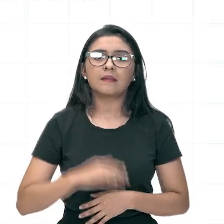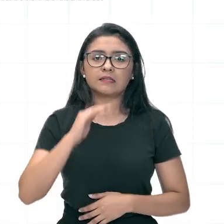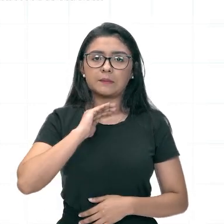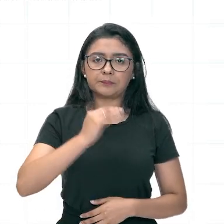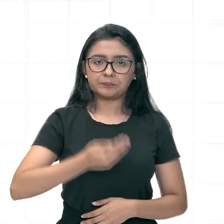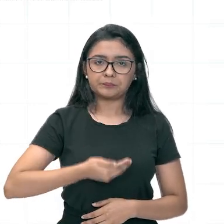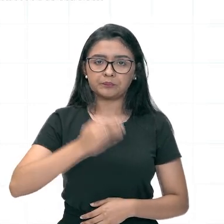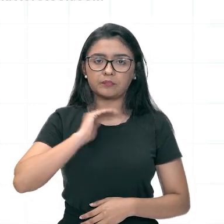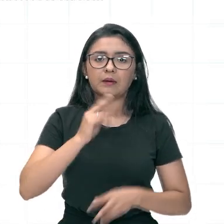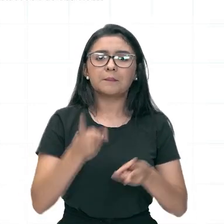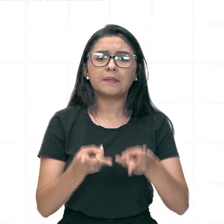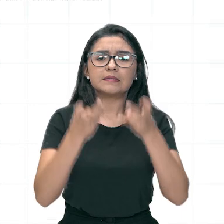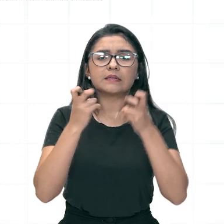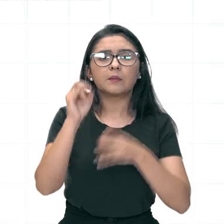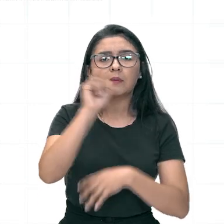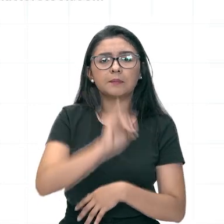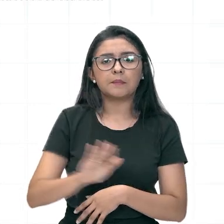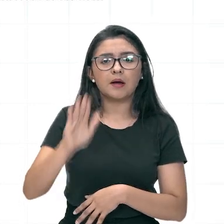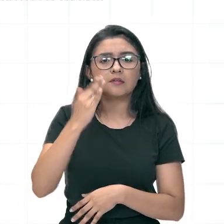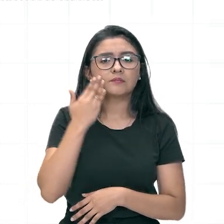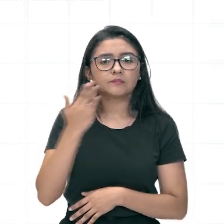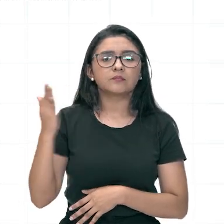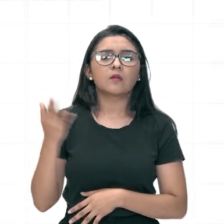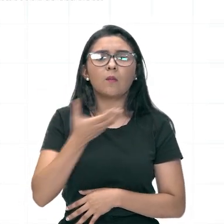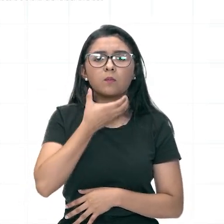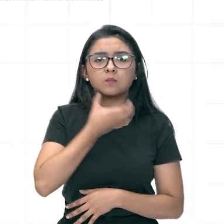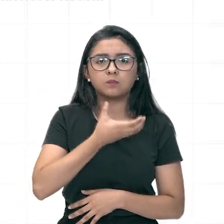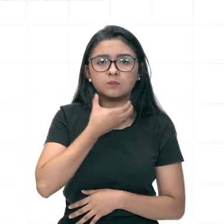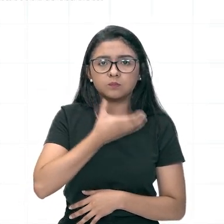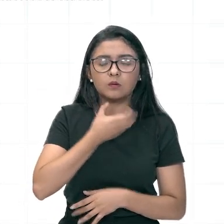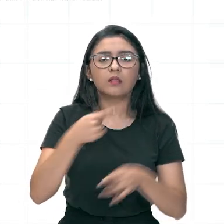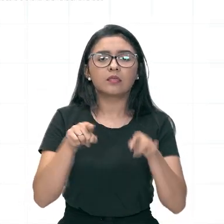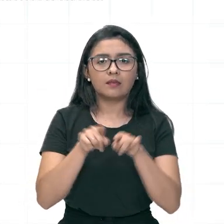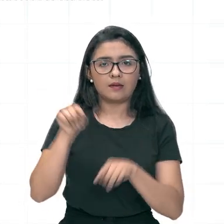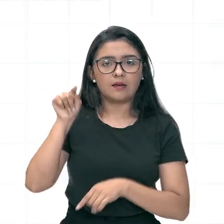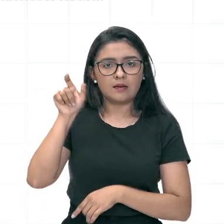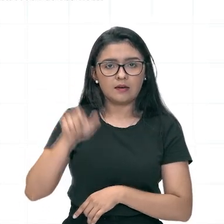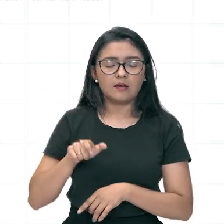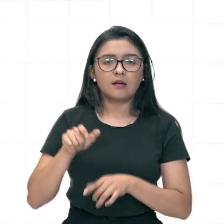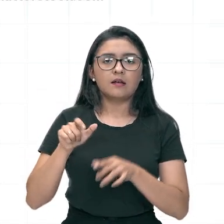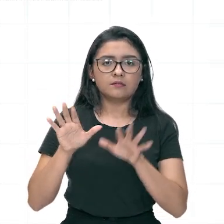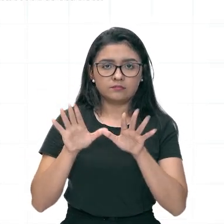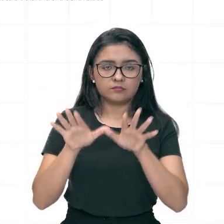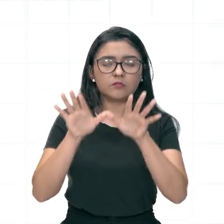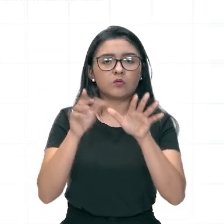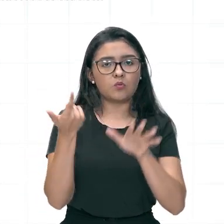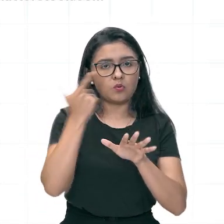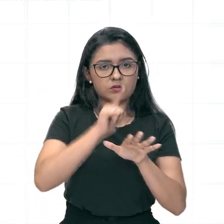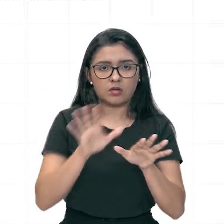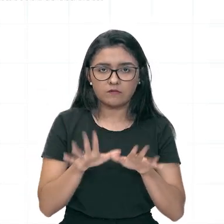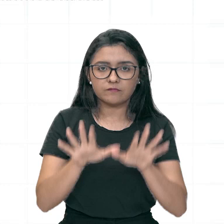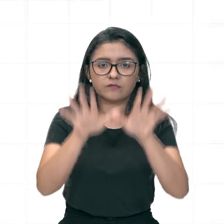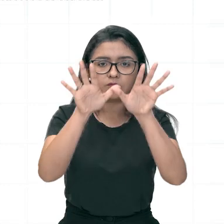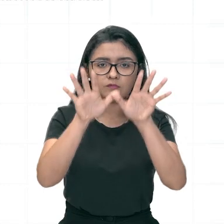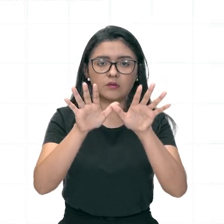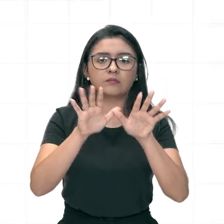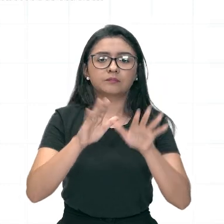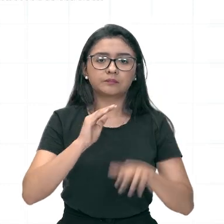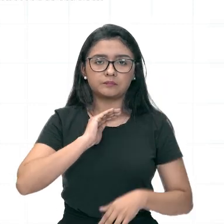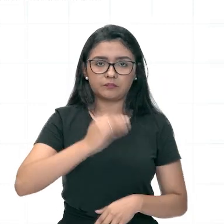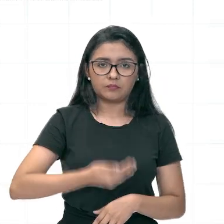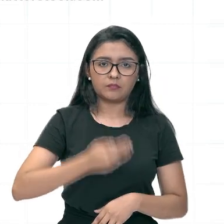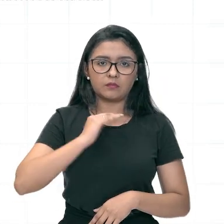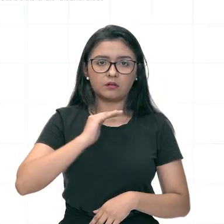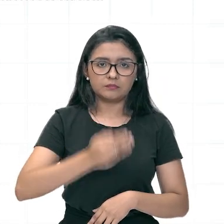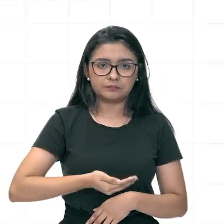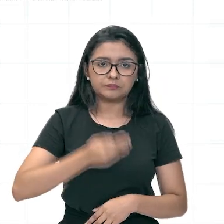região peitoral. Como você observa na imagem desse pombo, que é uma ave que também consegue voar, a gente vê aquele osso ali em formato de quilha,